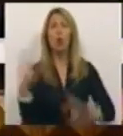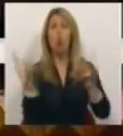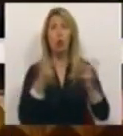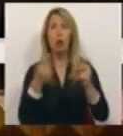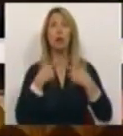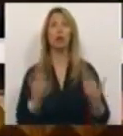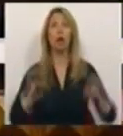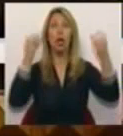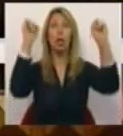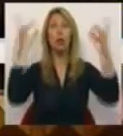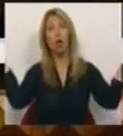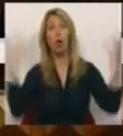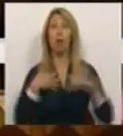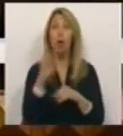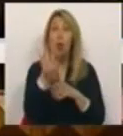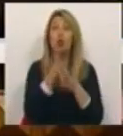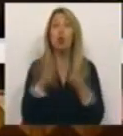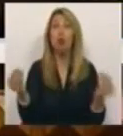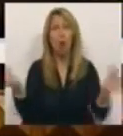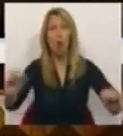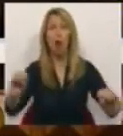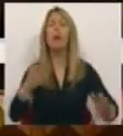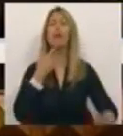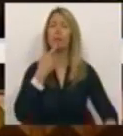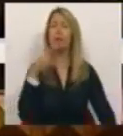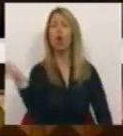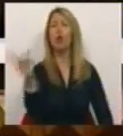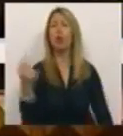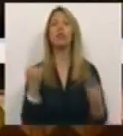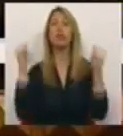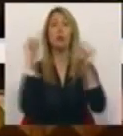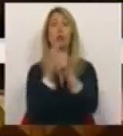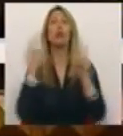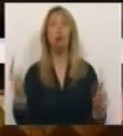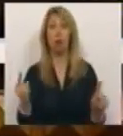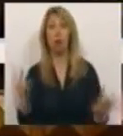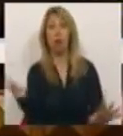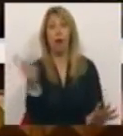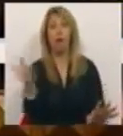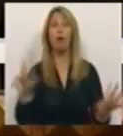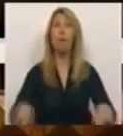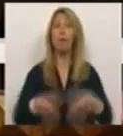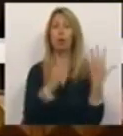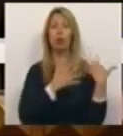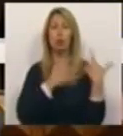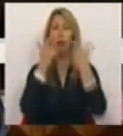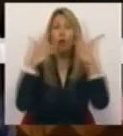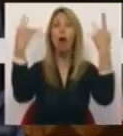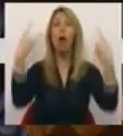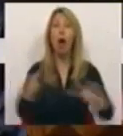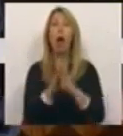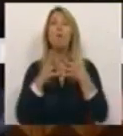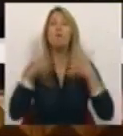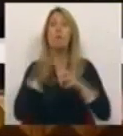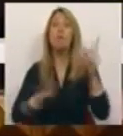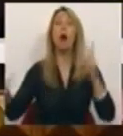solução. Percebemos a irritação do PSD e do CDS. São os dois partidos que são responsáveis pelo maior aumento da dívida